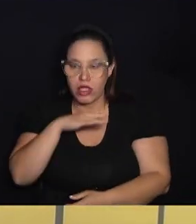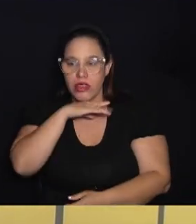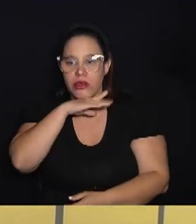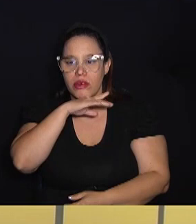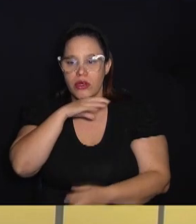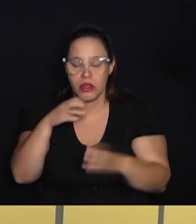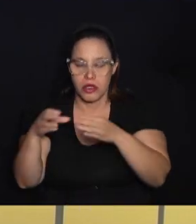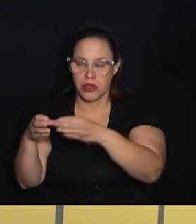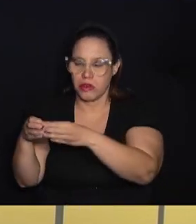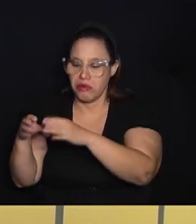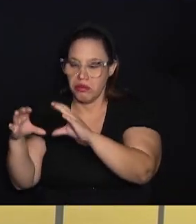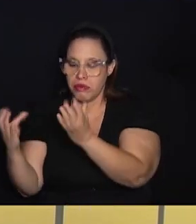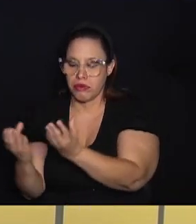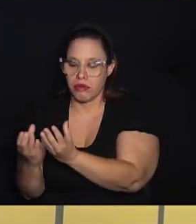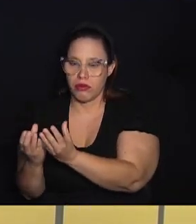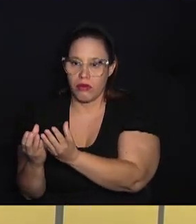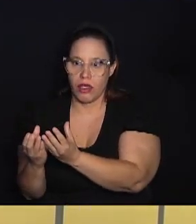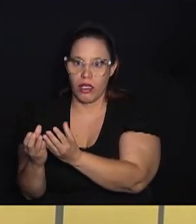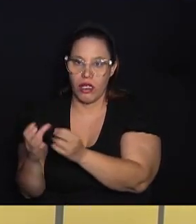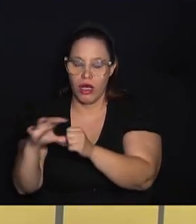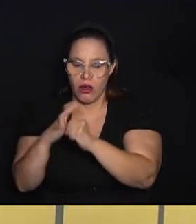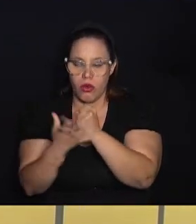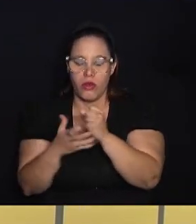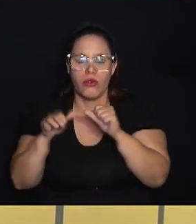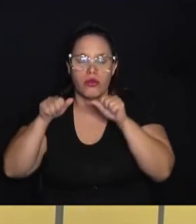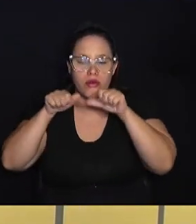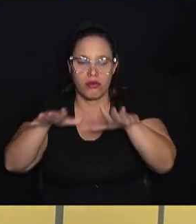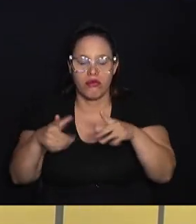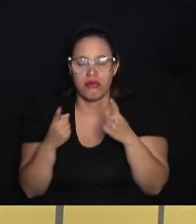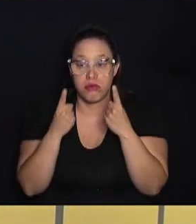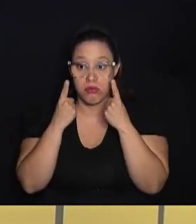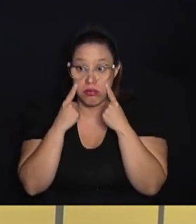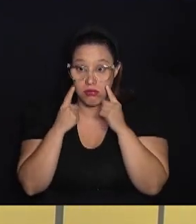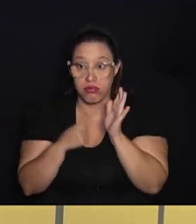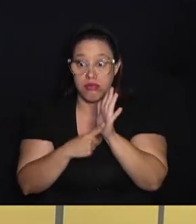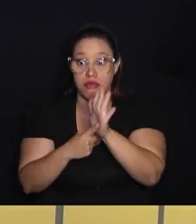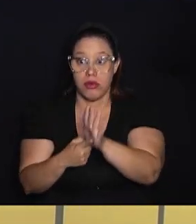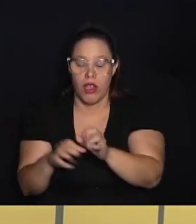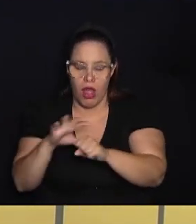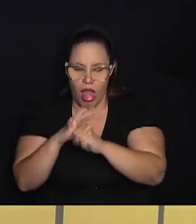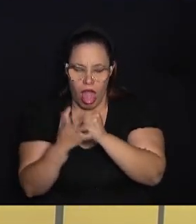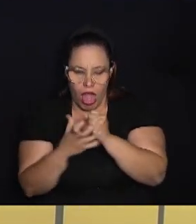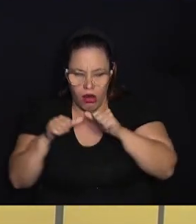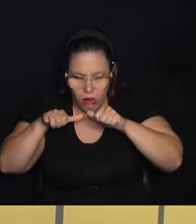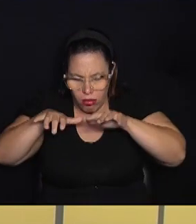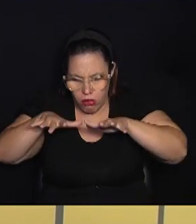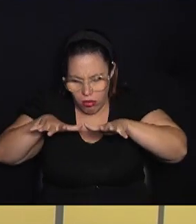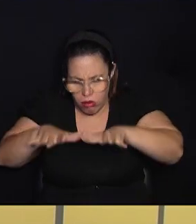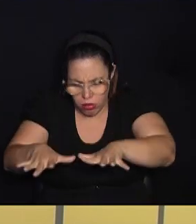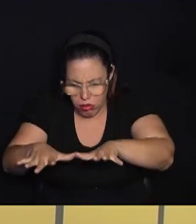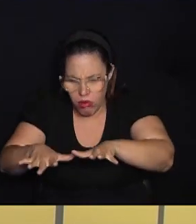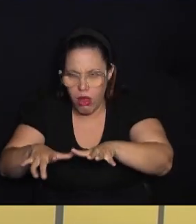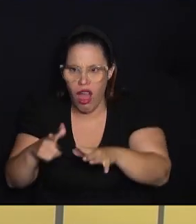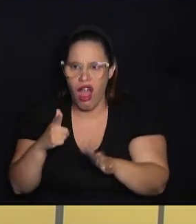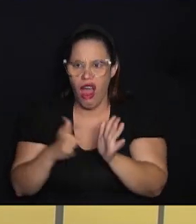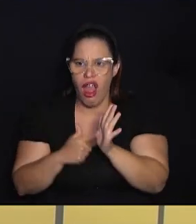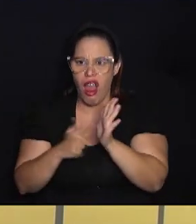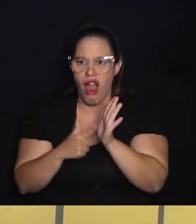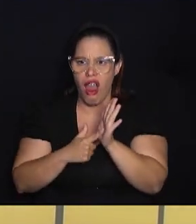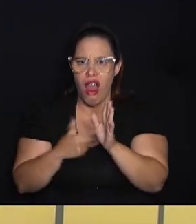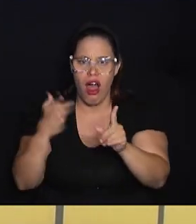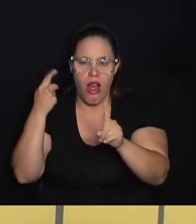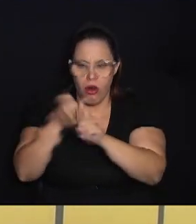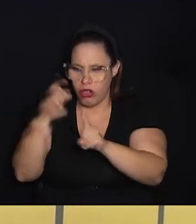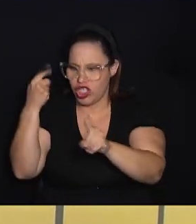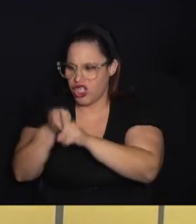coletiva traz bastante isso sim oou ISS acho que o covid foi uma pandemia que nos que mostrou que ou a gente vacinava